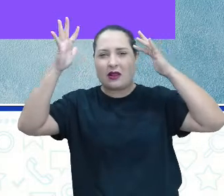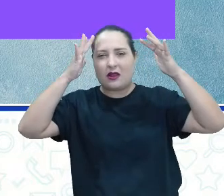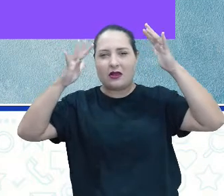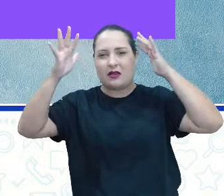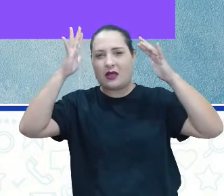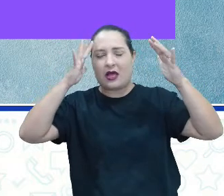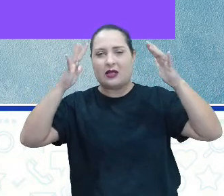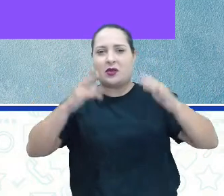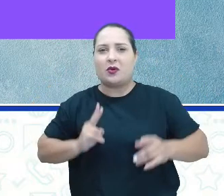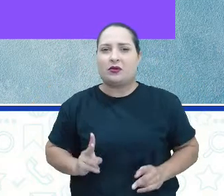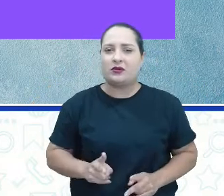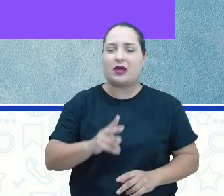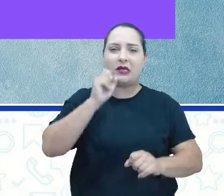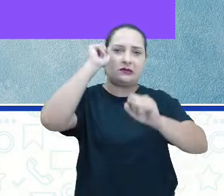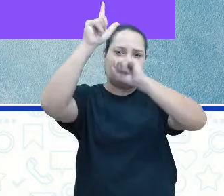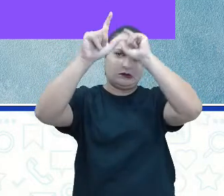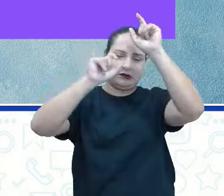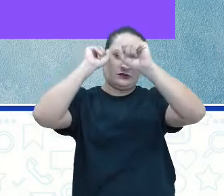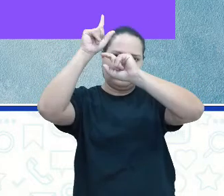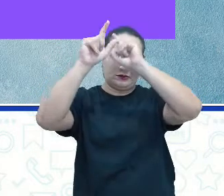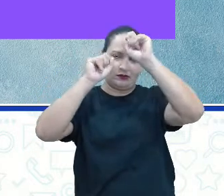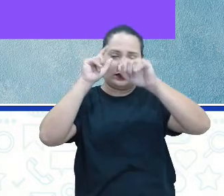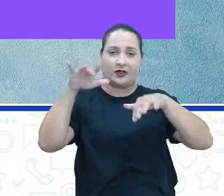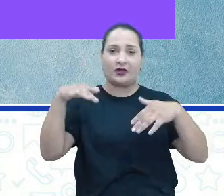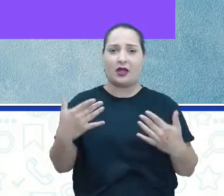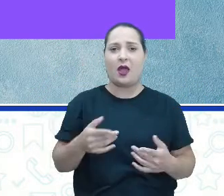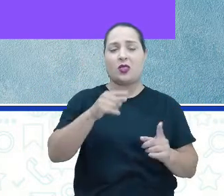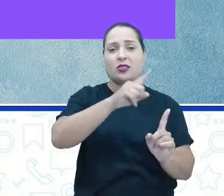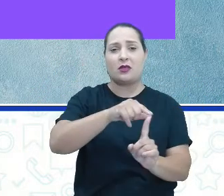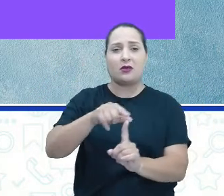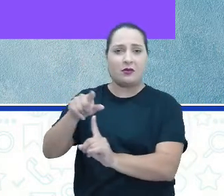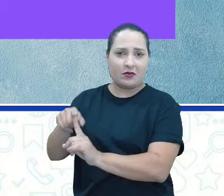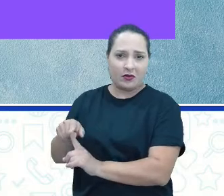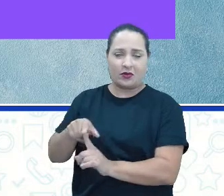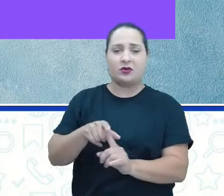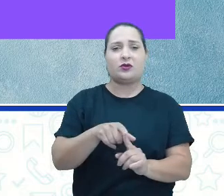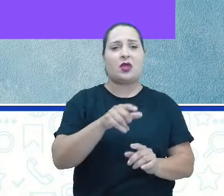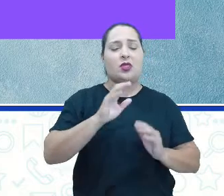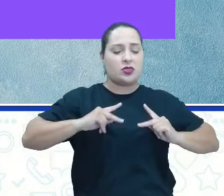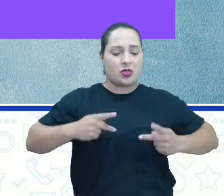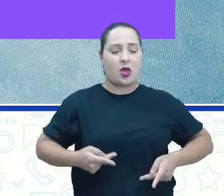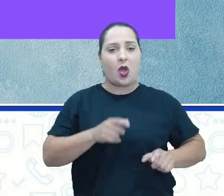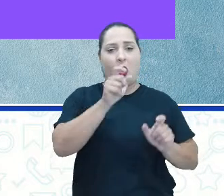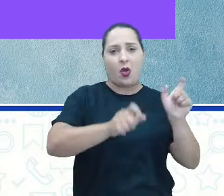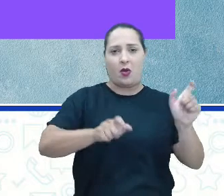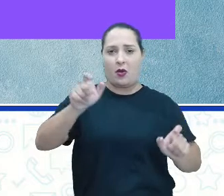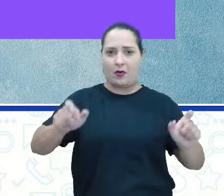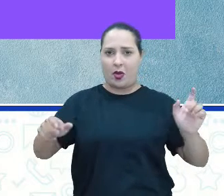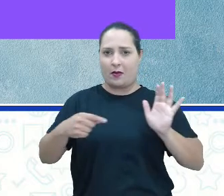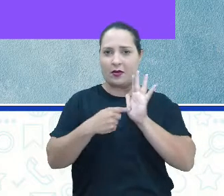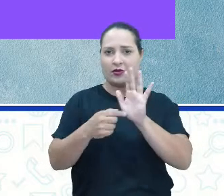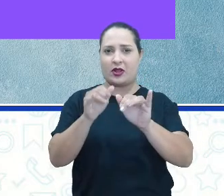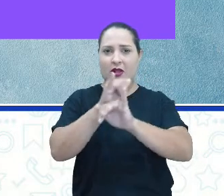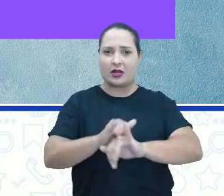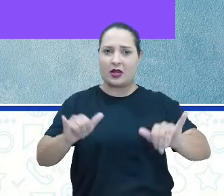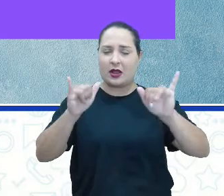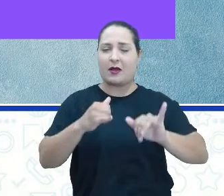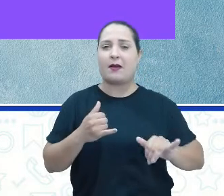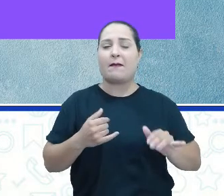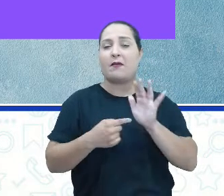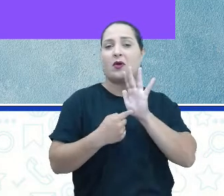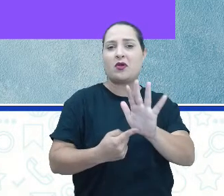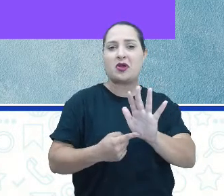ideias. Então, os tipos de corpos mostrados na publicidade predominantemente buscam representar o que seria um ideal de